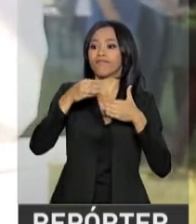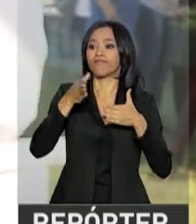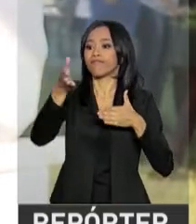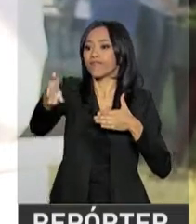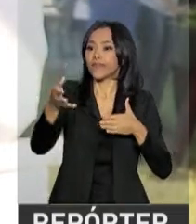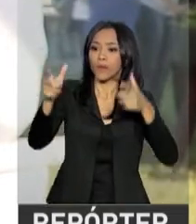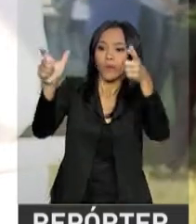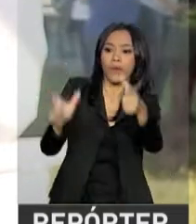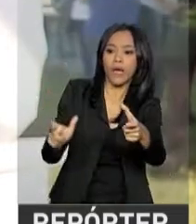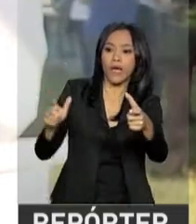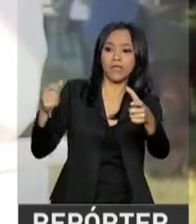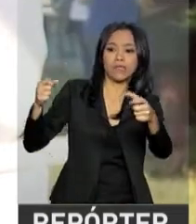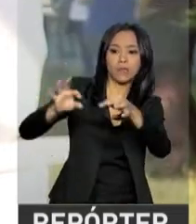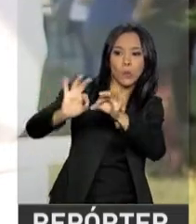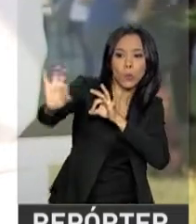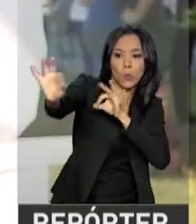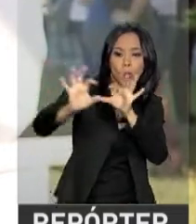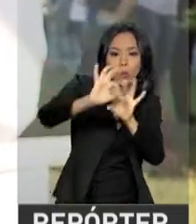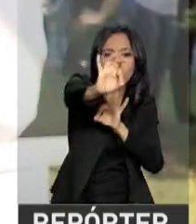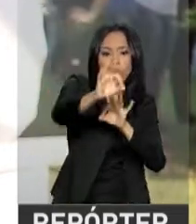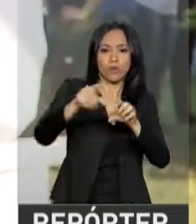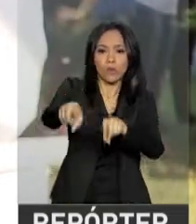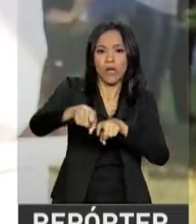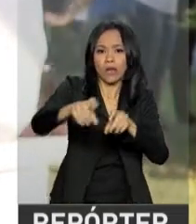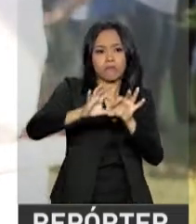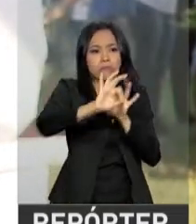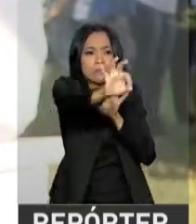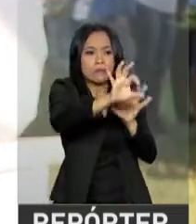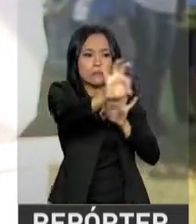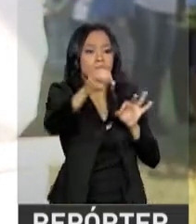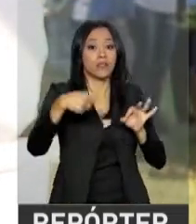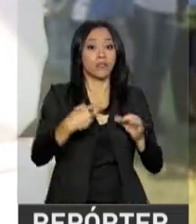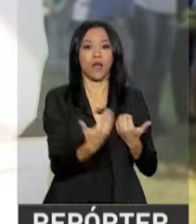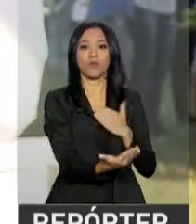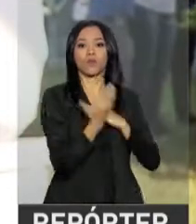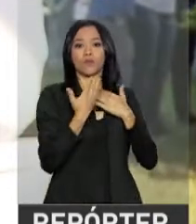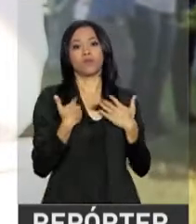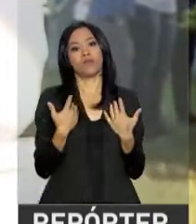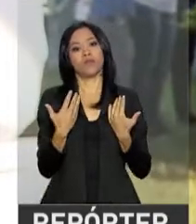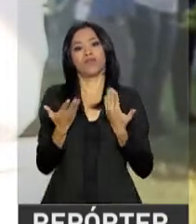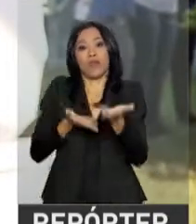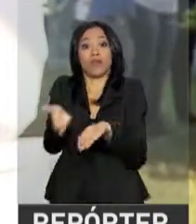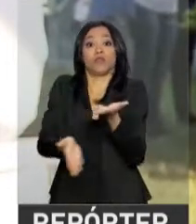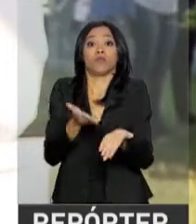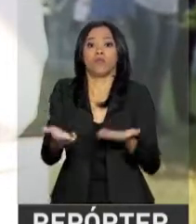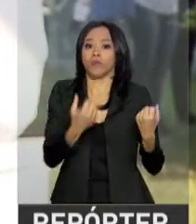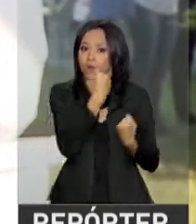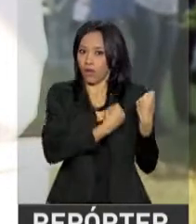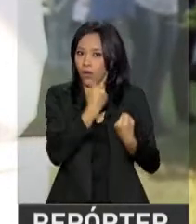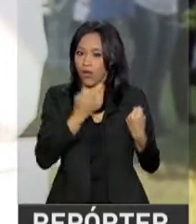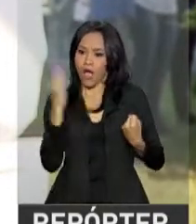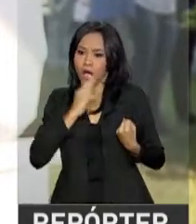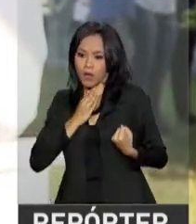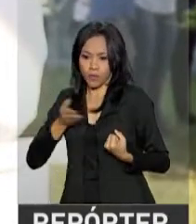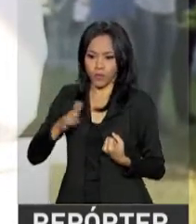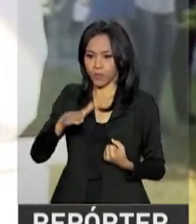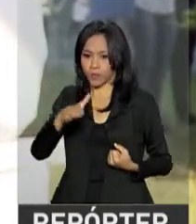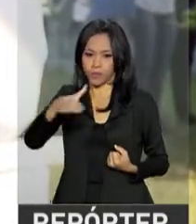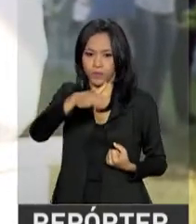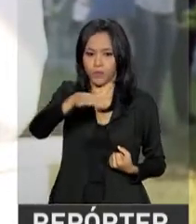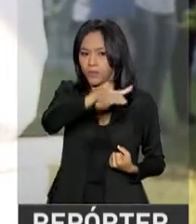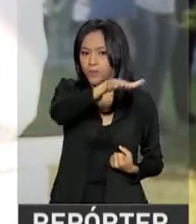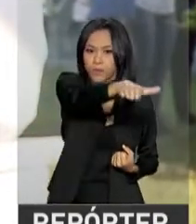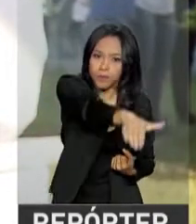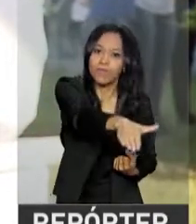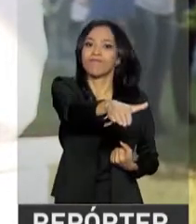área geográfica extensa, tem zonas rurais, então isso qualifica o nosso atendimento para a gente chegar até mais rápido aos locais